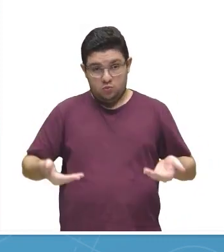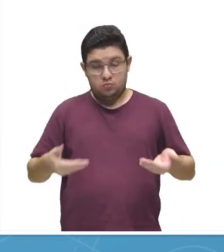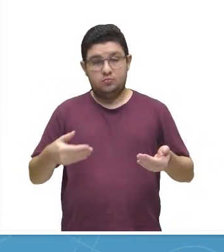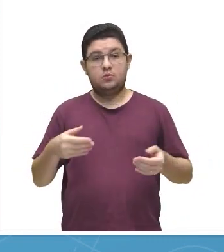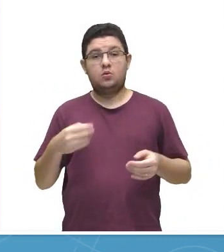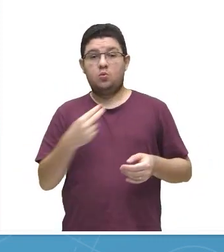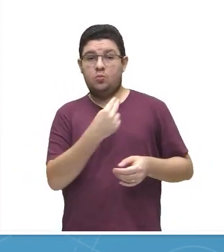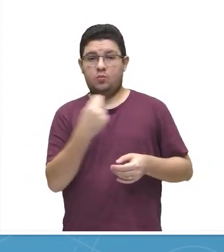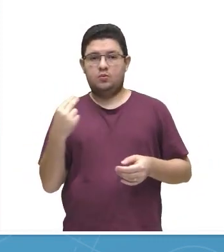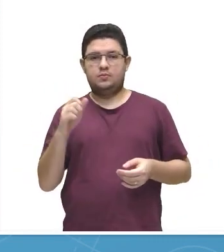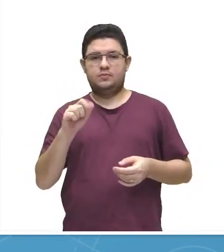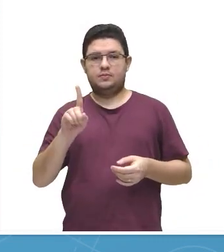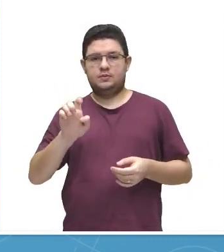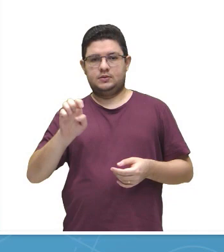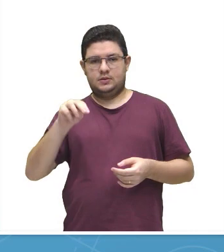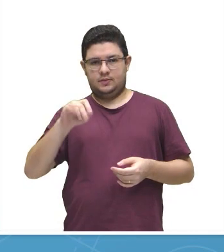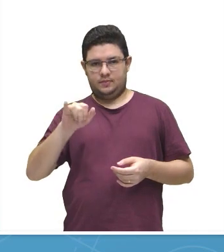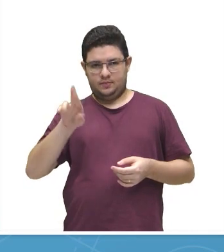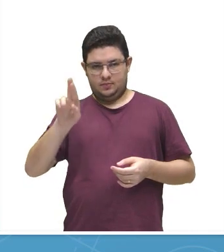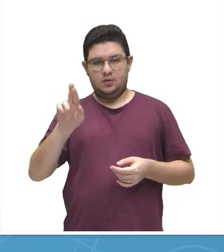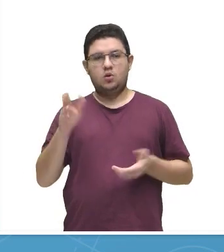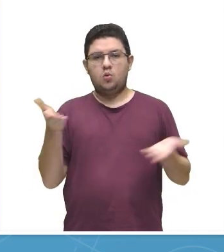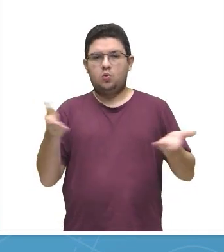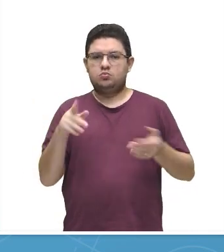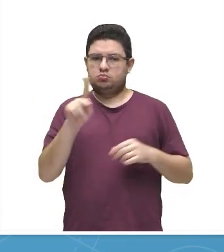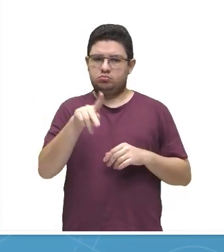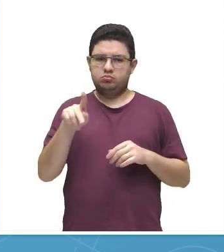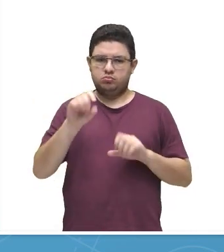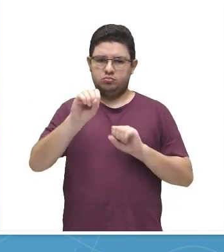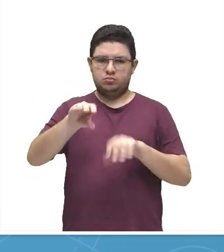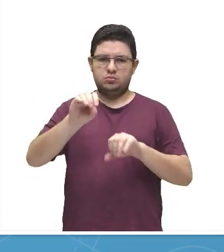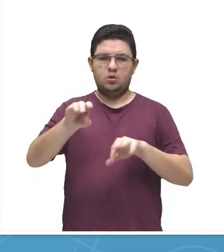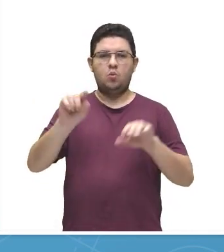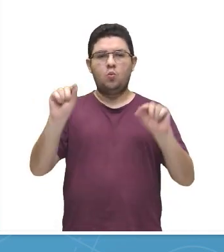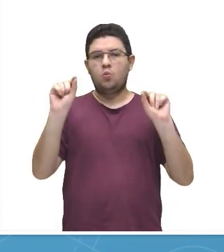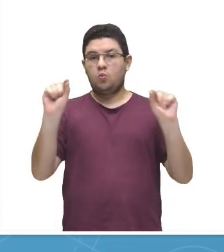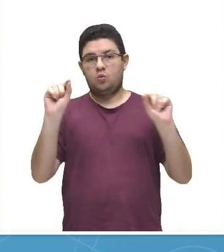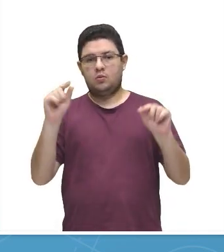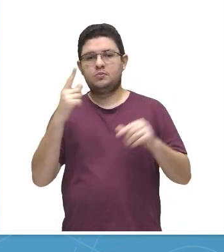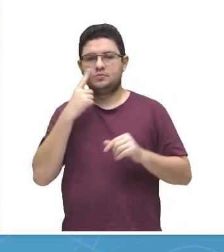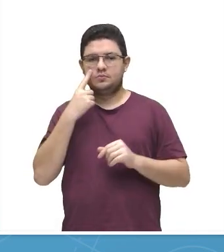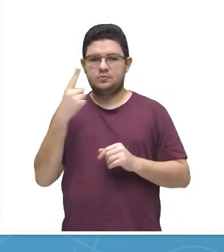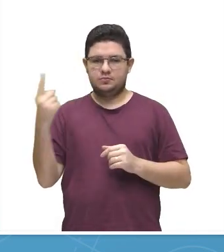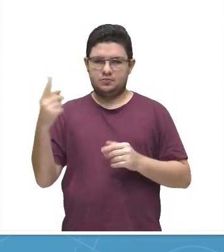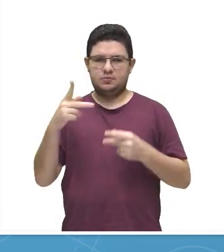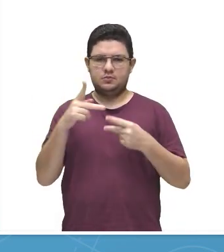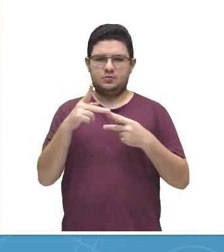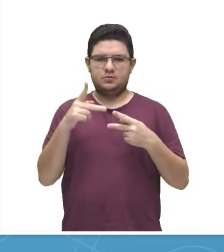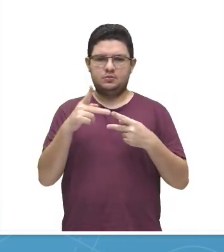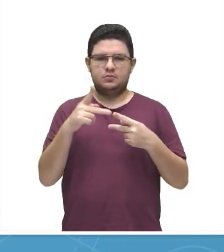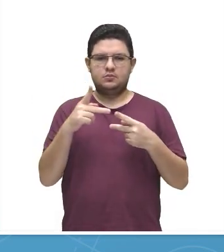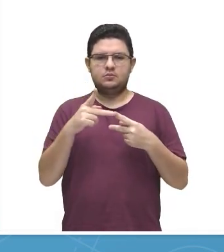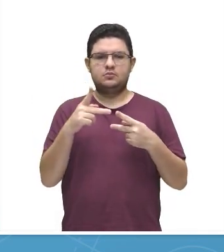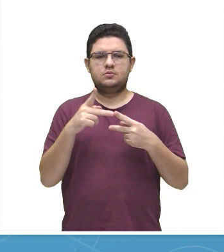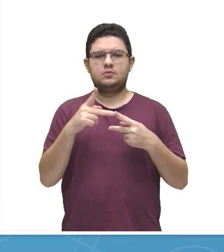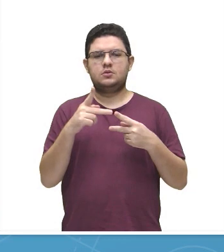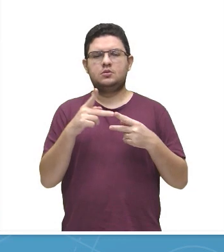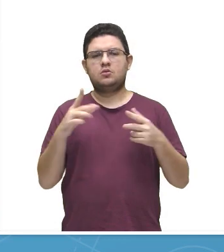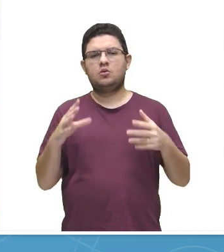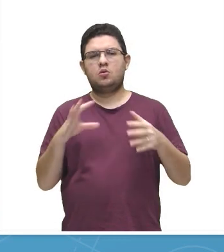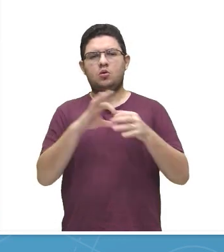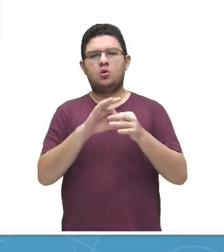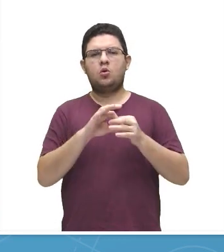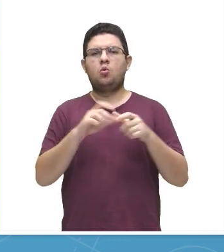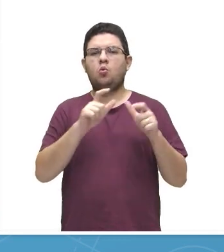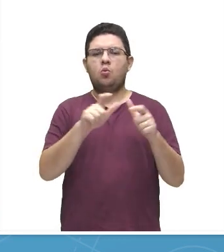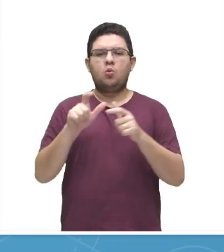hoje. Vamos lá! Então, nossa aula vai falar sobre prepositions of place, as preposições de lugar, on,